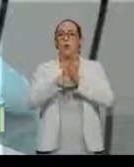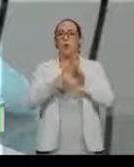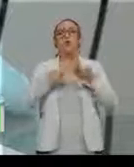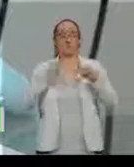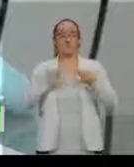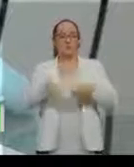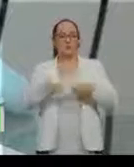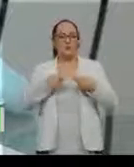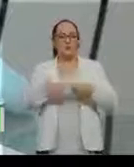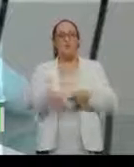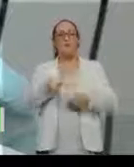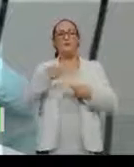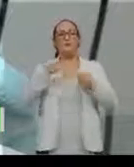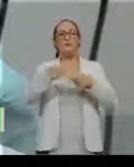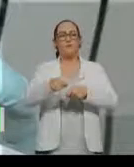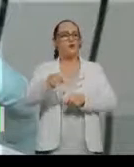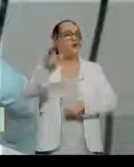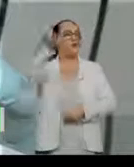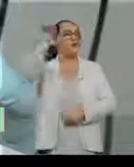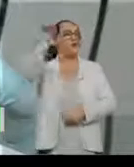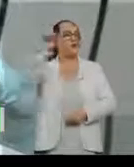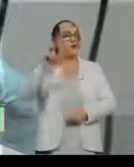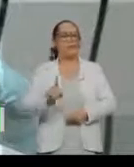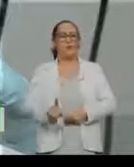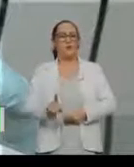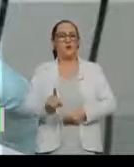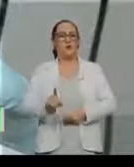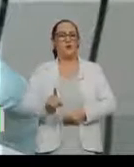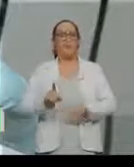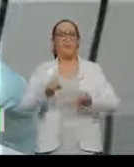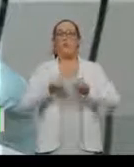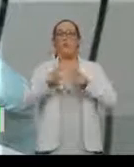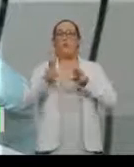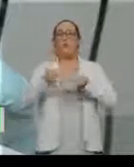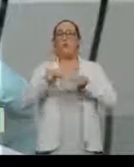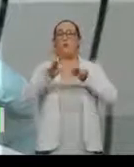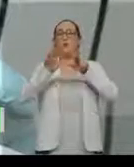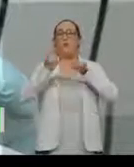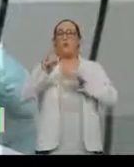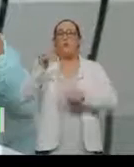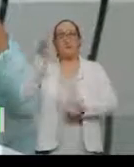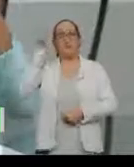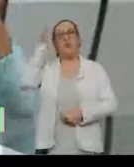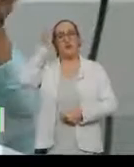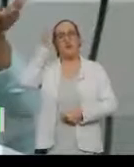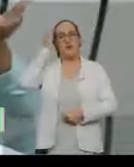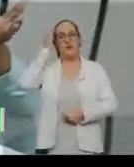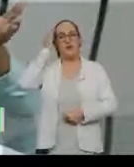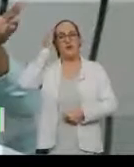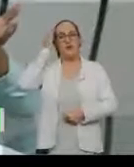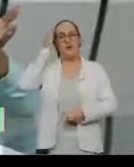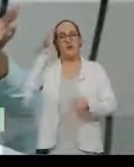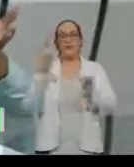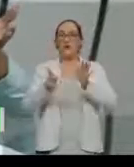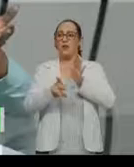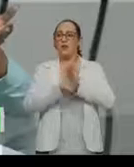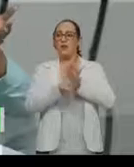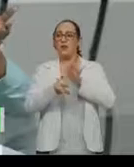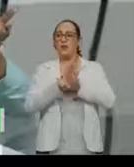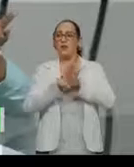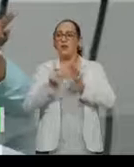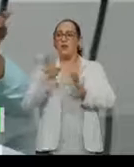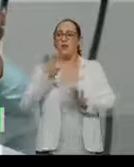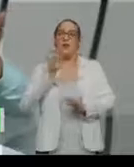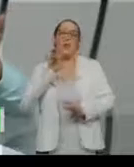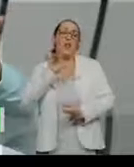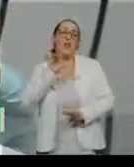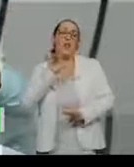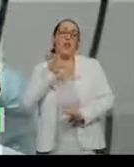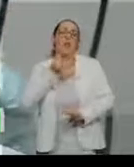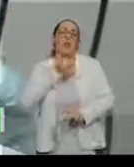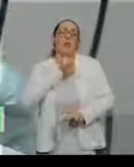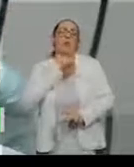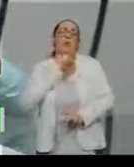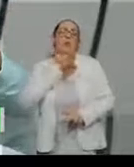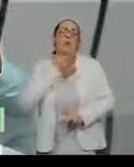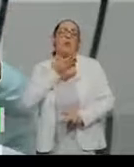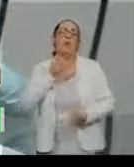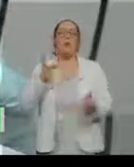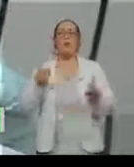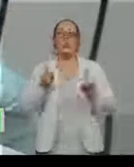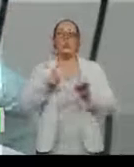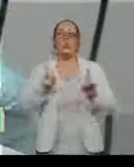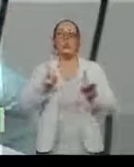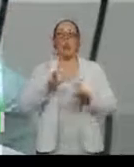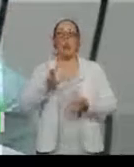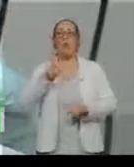desses direitos, mas nunca entender esses direitos como um ato somente de bondade, né, mas sim como um ato de